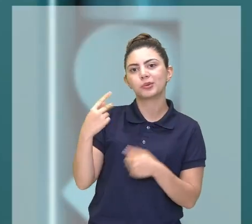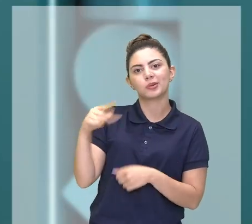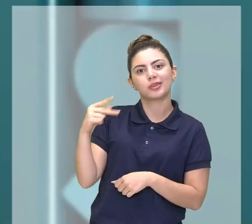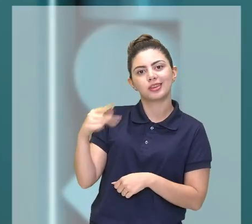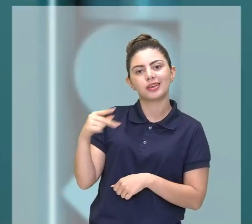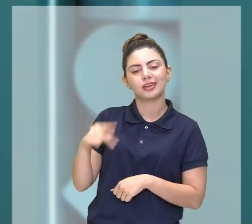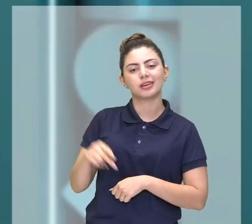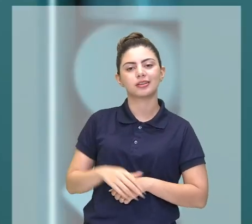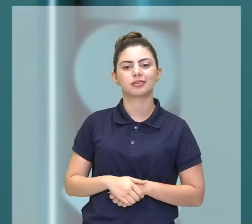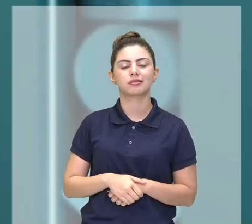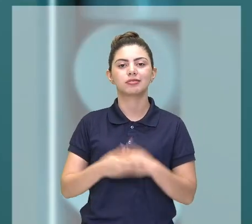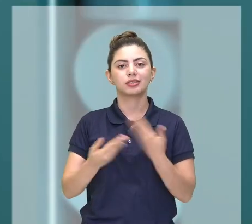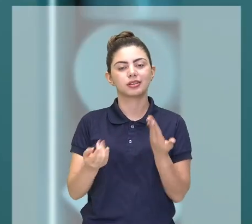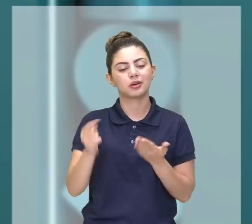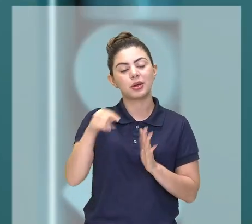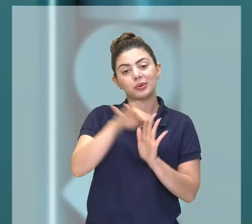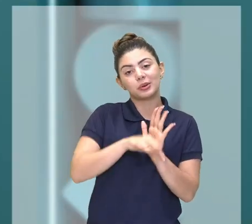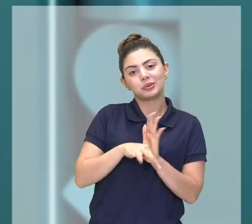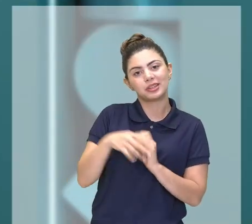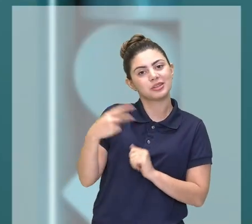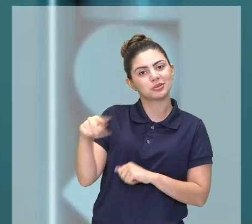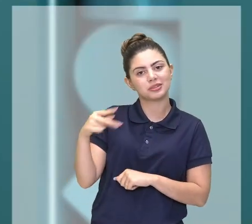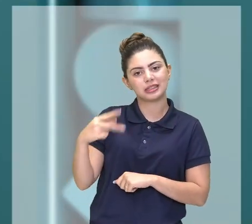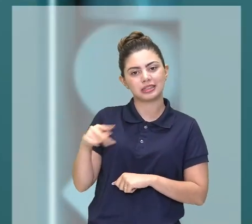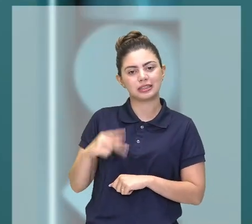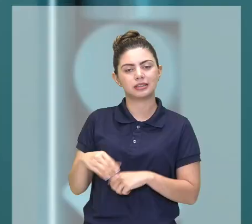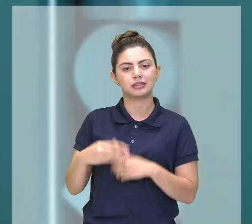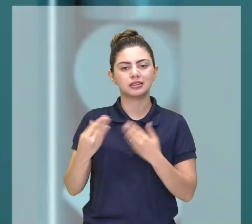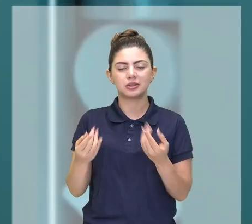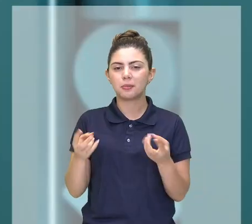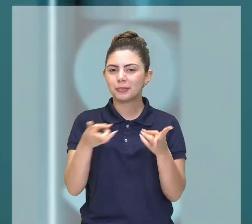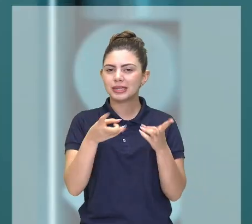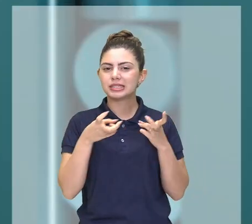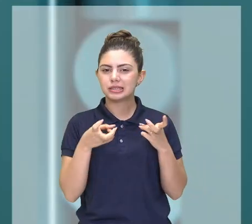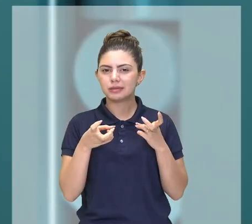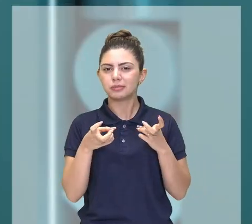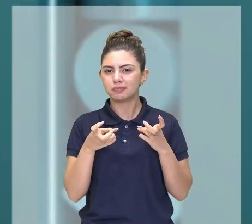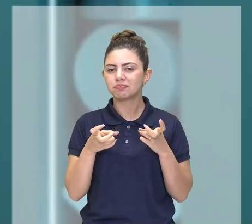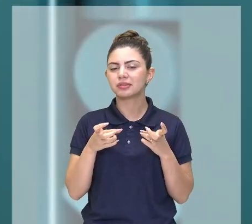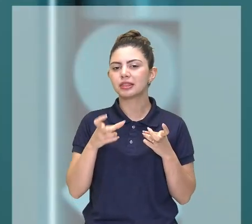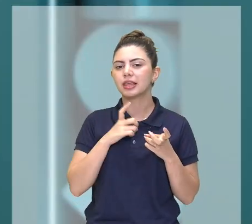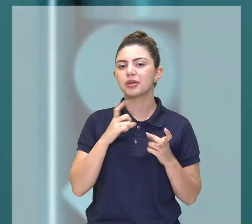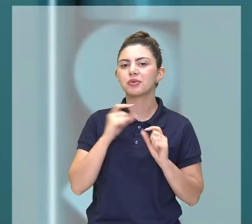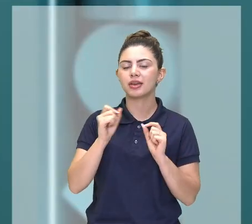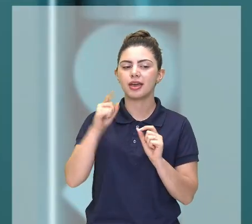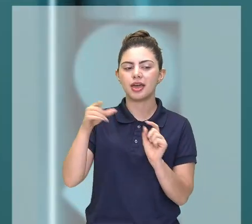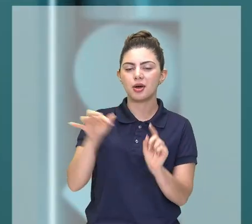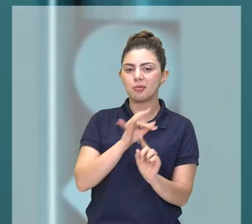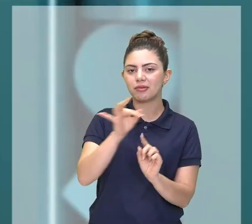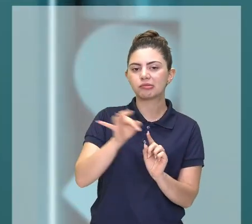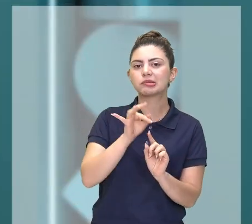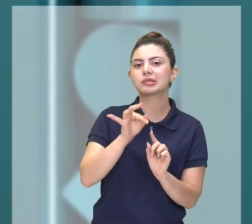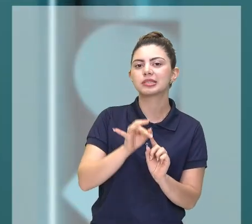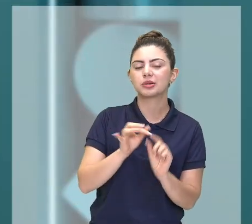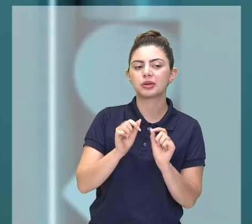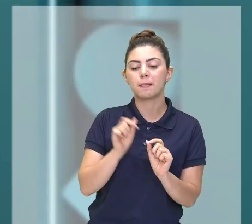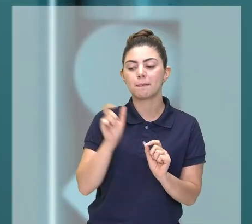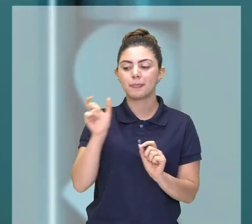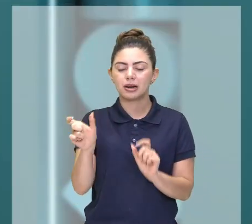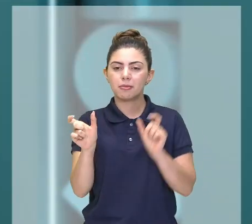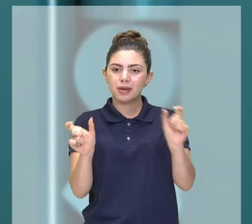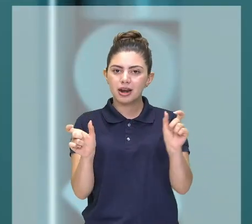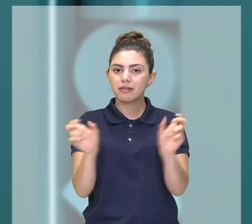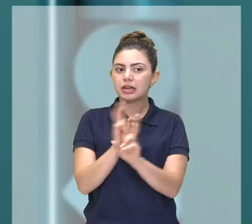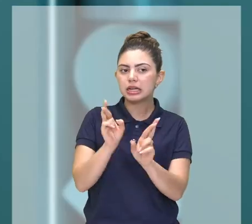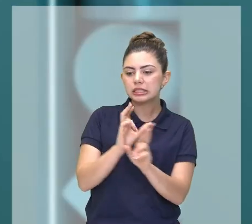seja, os textos de Camões. A metonímia, ela tem essa função de